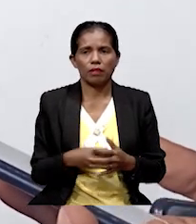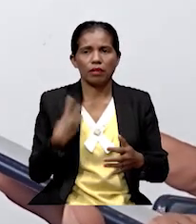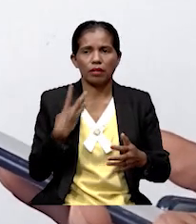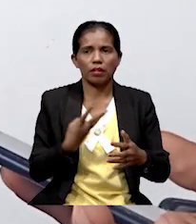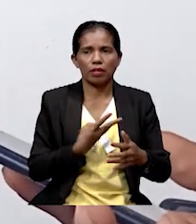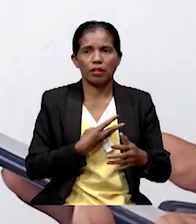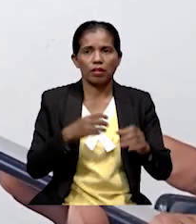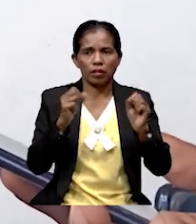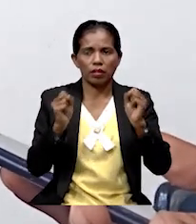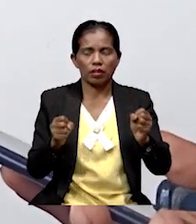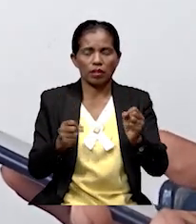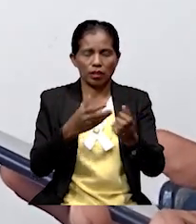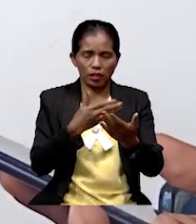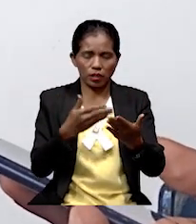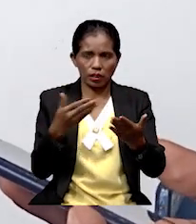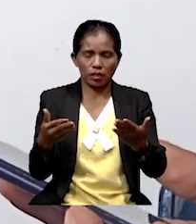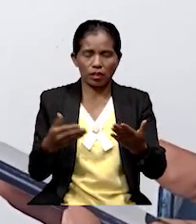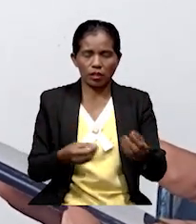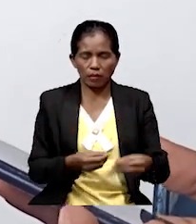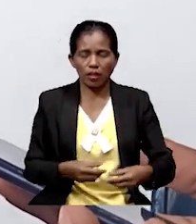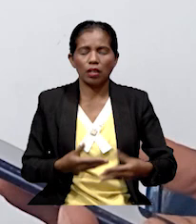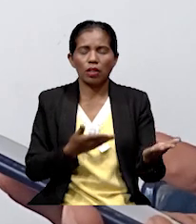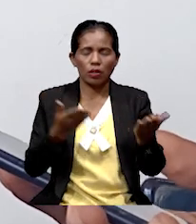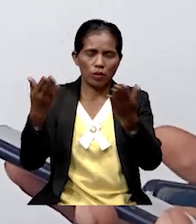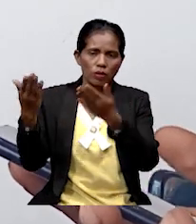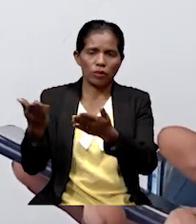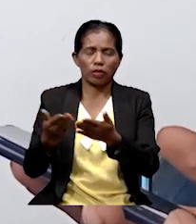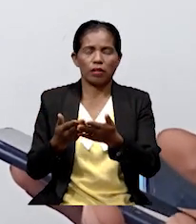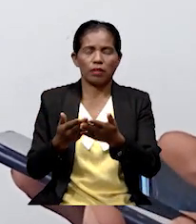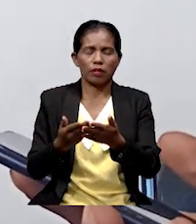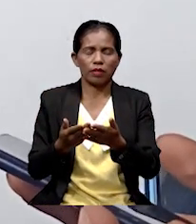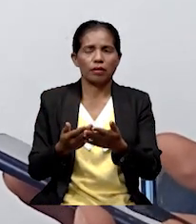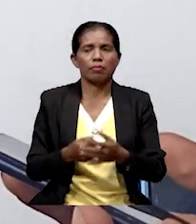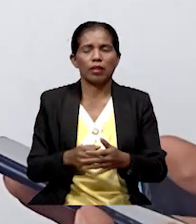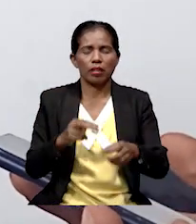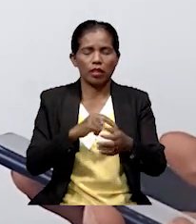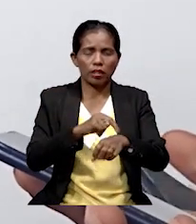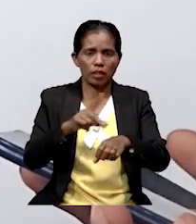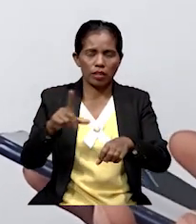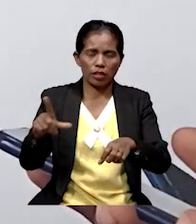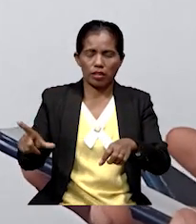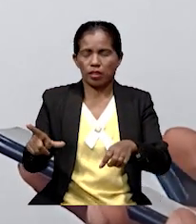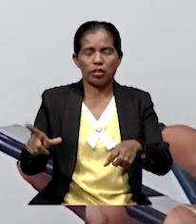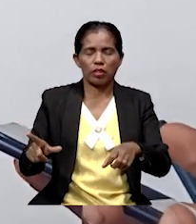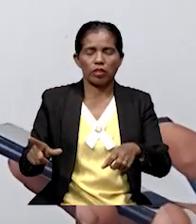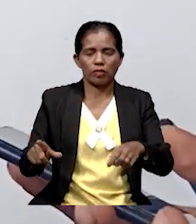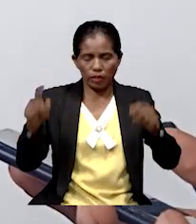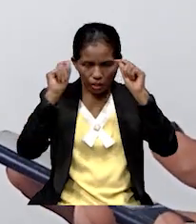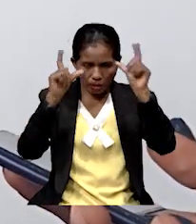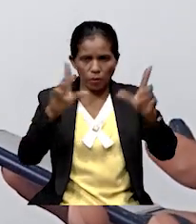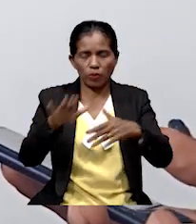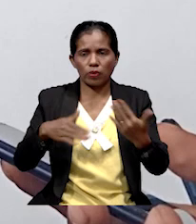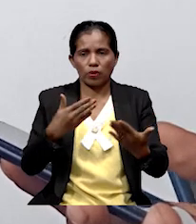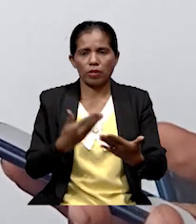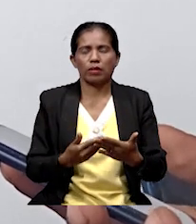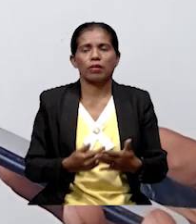Infelizmente equipment tu sebenarnya la suficiente para bela cobre bayar nivel teritori Timor Laran Tomak. Lebih kita se klasifikasi dan lebih